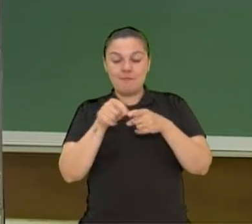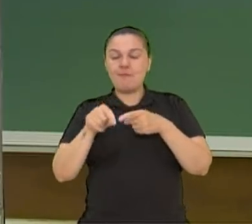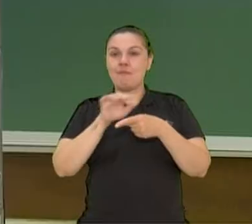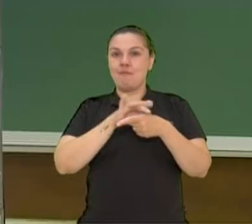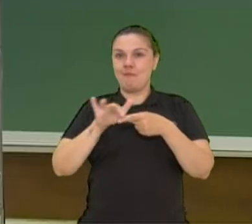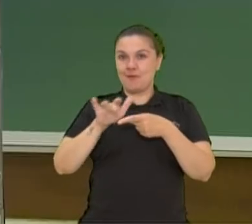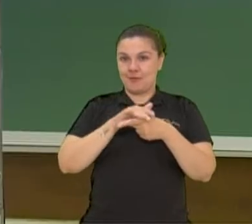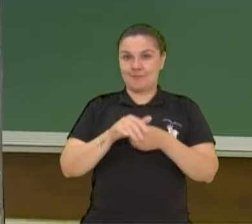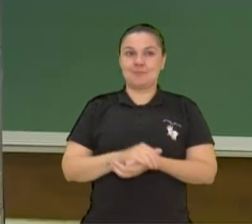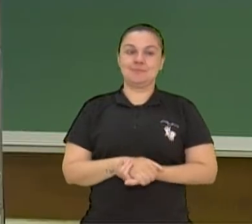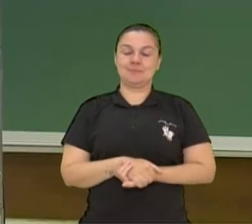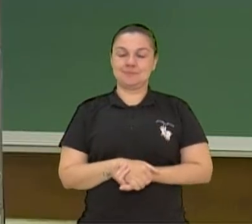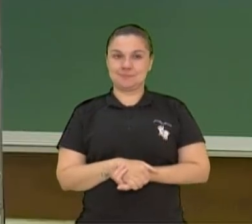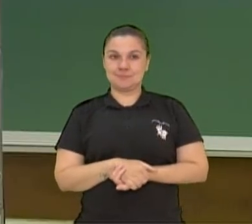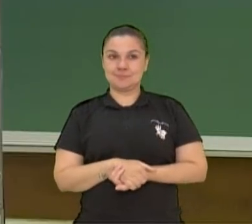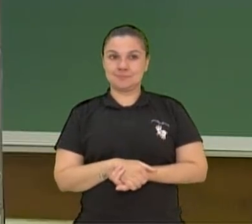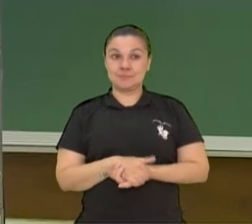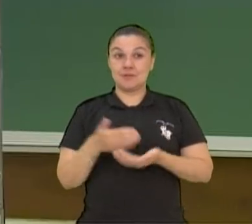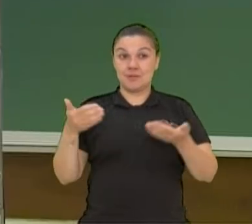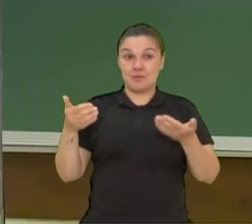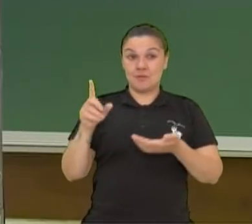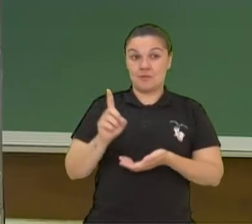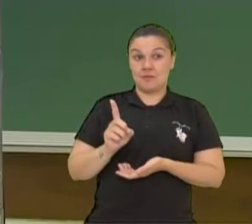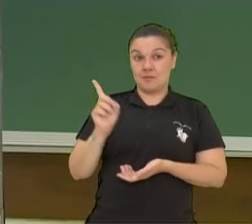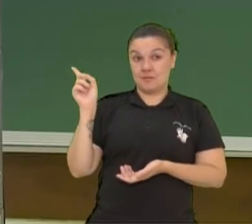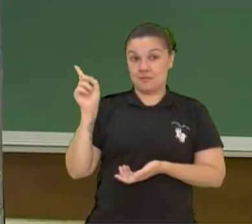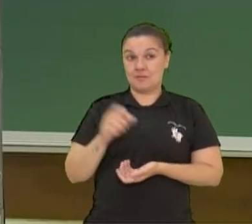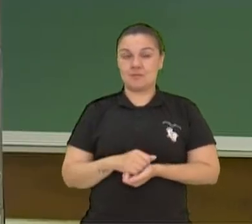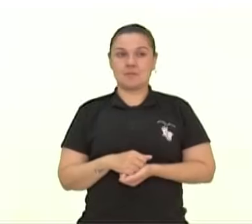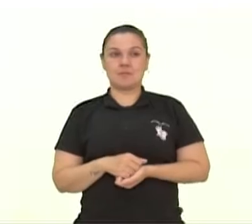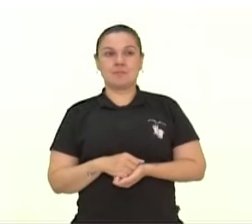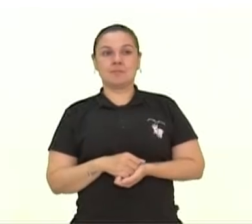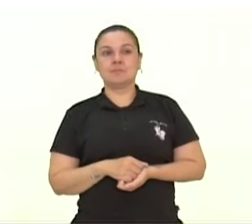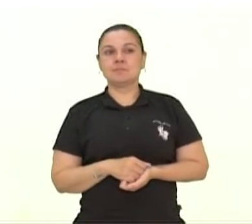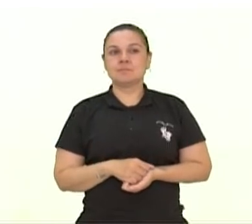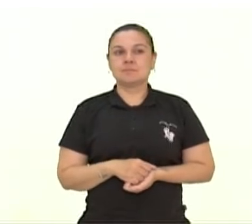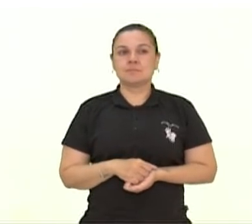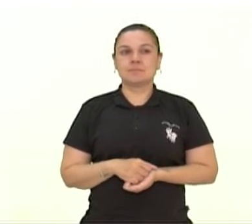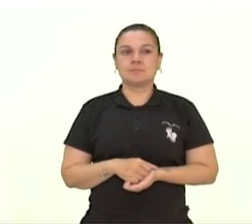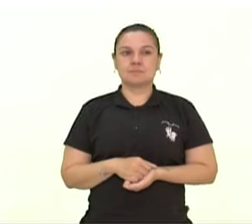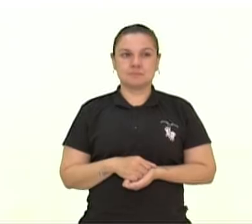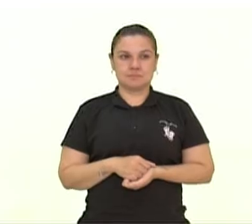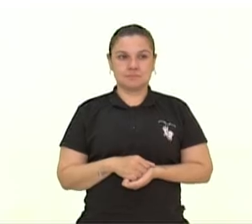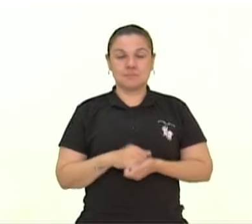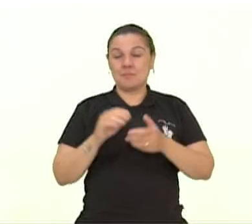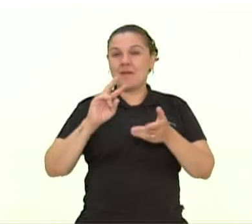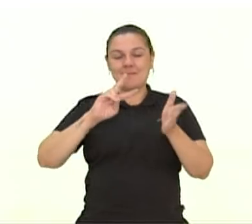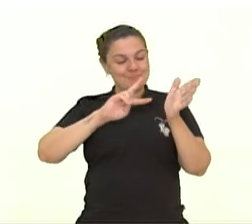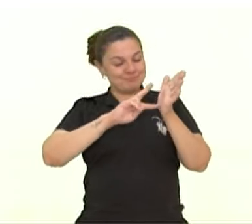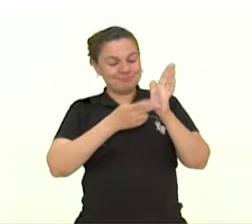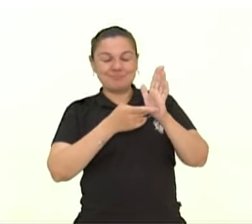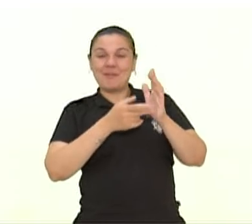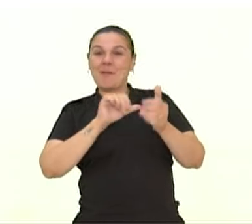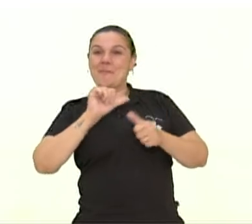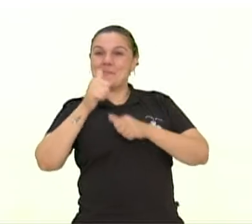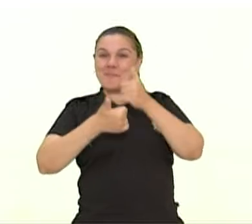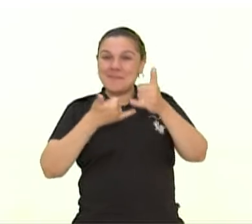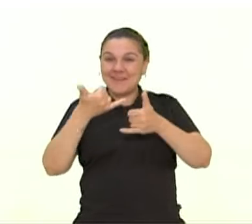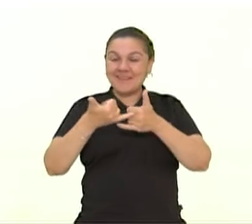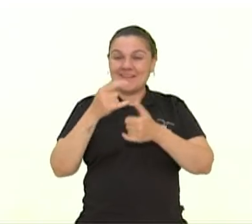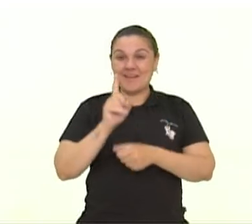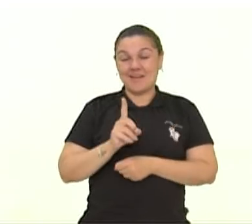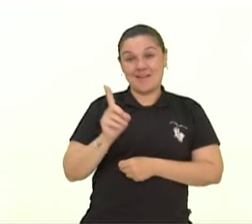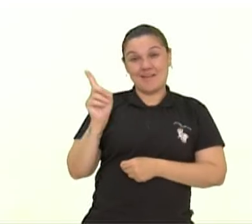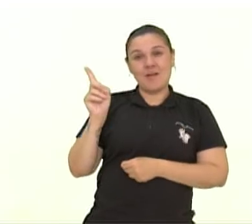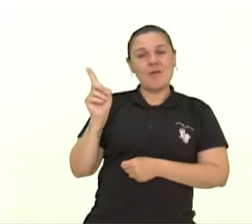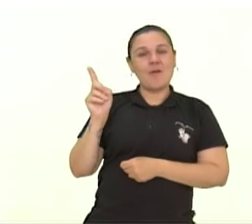pouquinho disso que a gente vai ver. Então, observem aqui, eu trouxe para vocês, né, um trocadilho aqui, né? Será que o